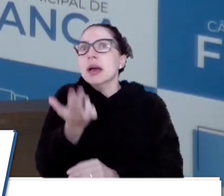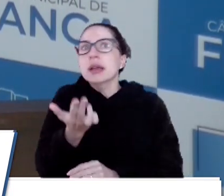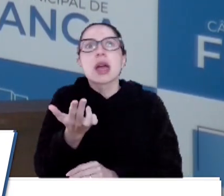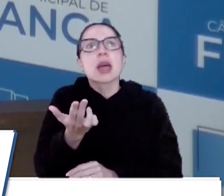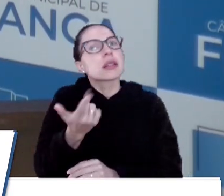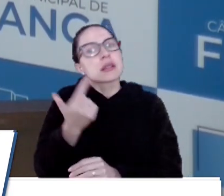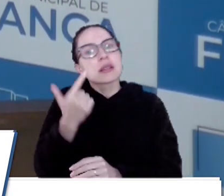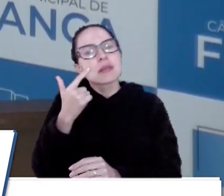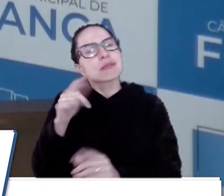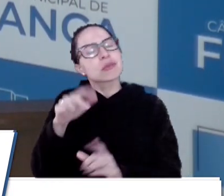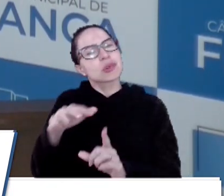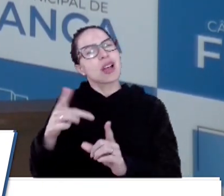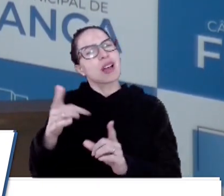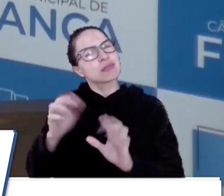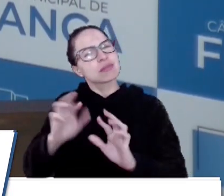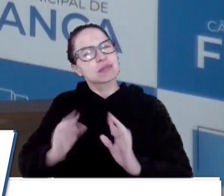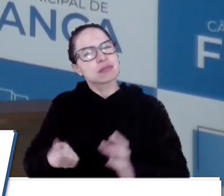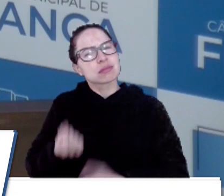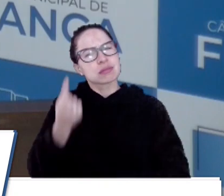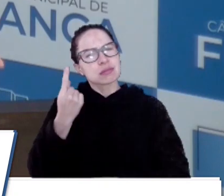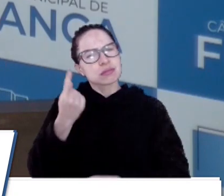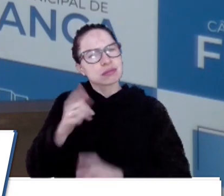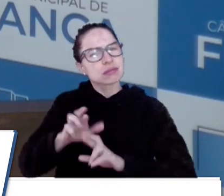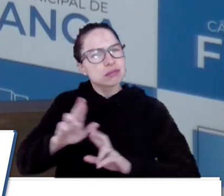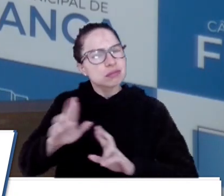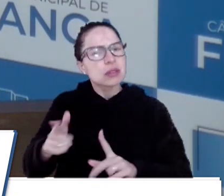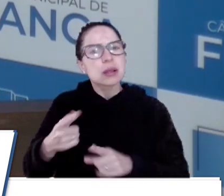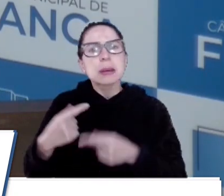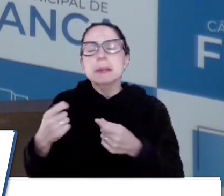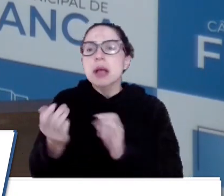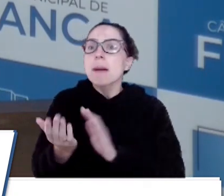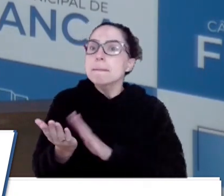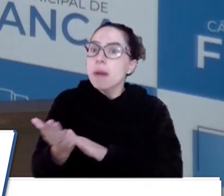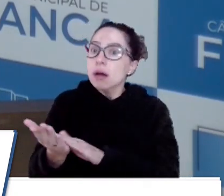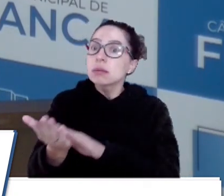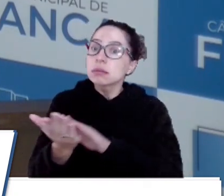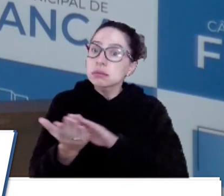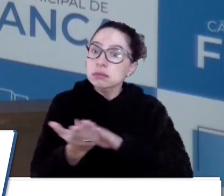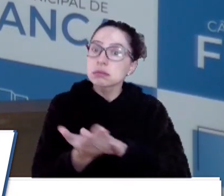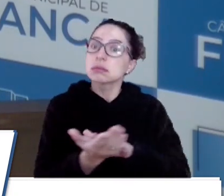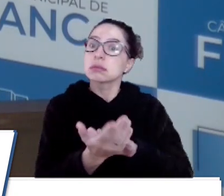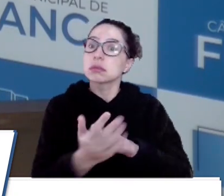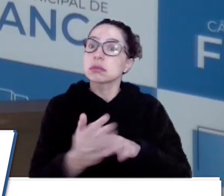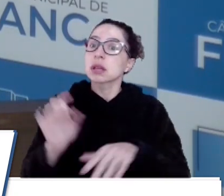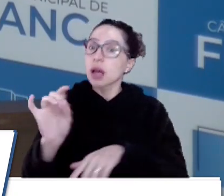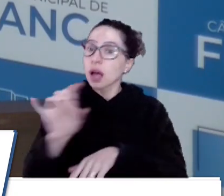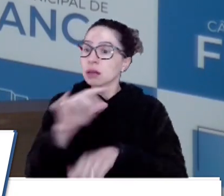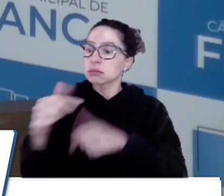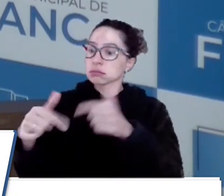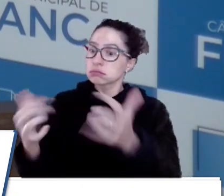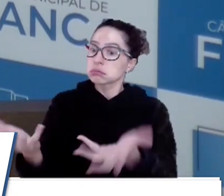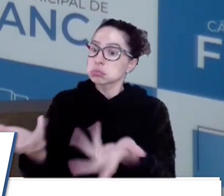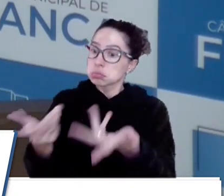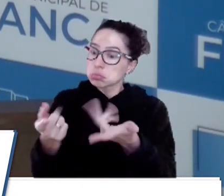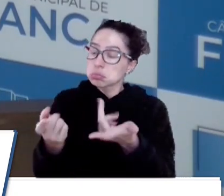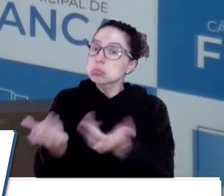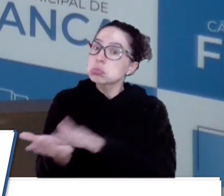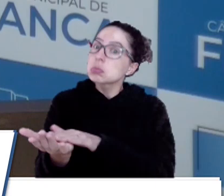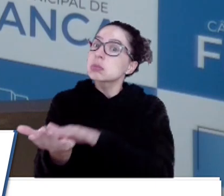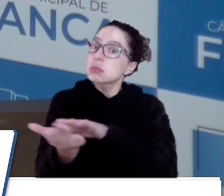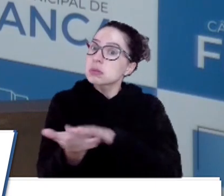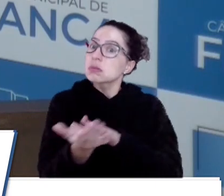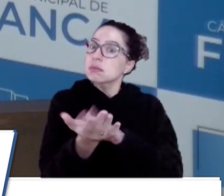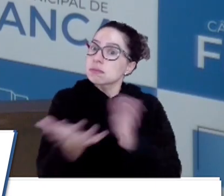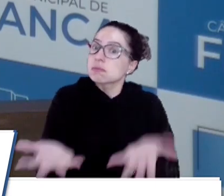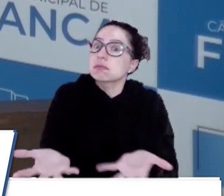acho estranho, muito estranho. Você tem que parabenizar pelo trabalho que está sendo feito e dar